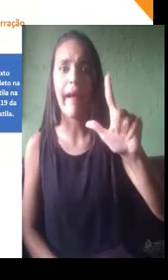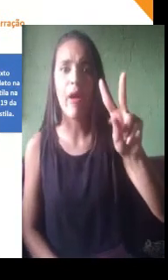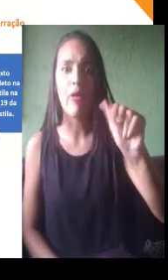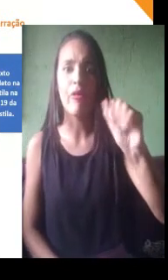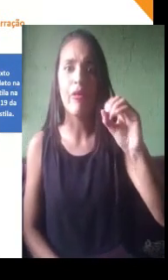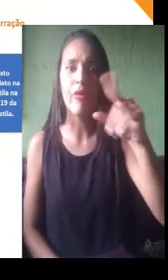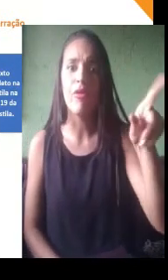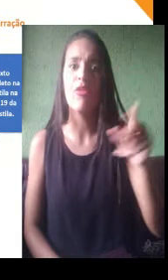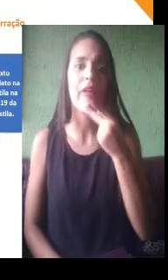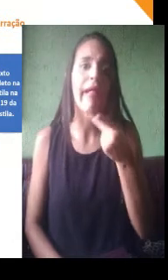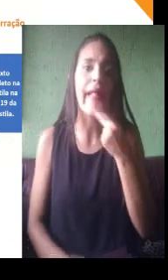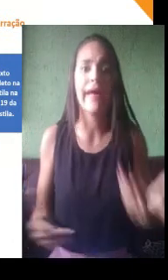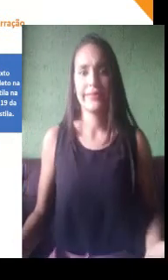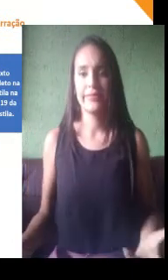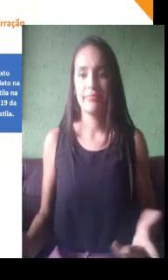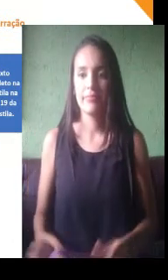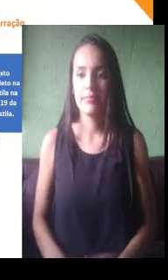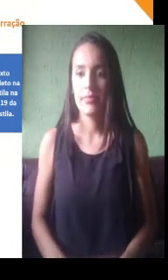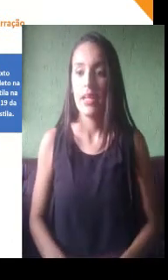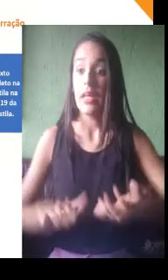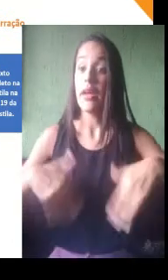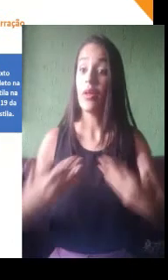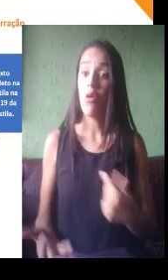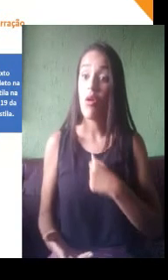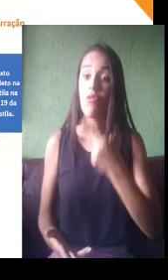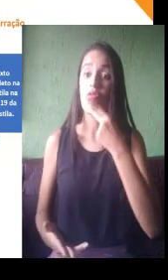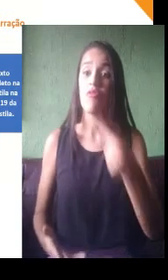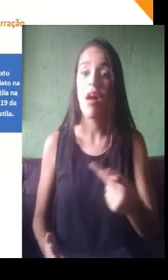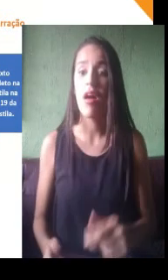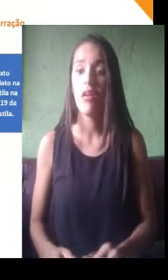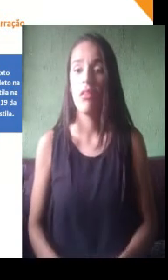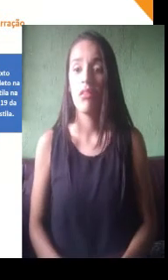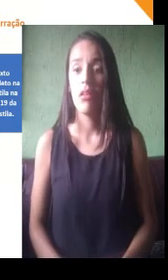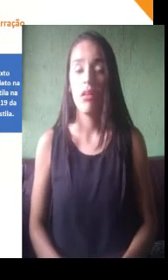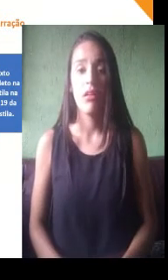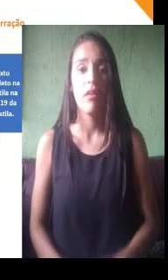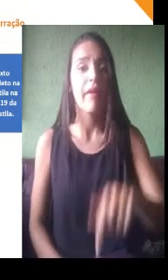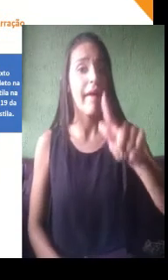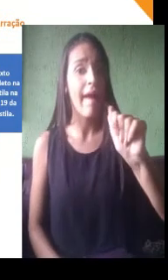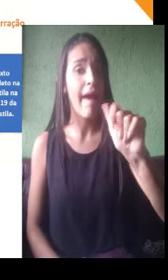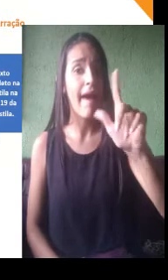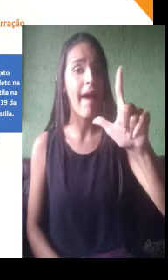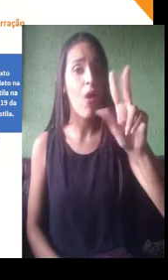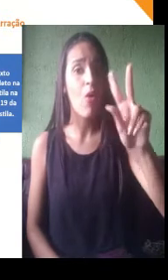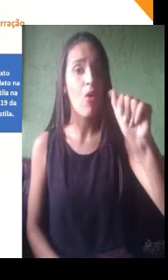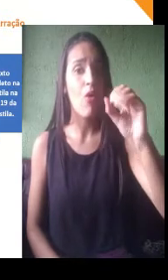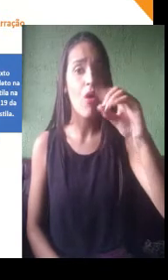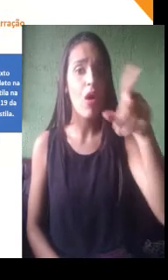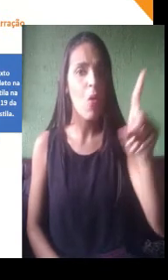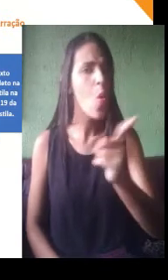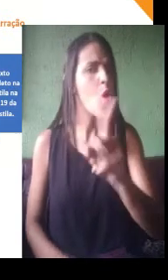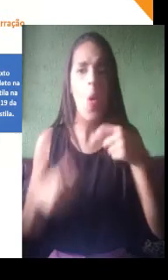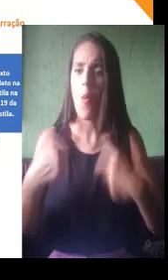suíça, mas não é como um queijo furado. Imagine que não diriam se a frase tivesse saído da boca de